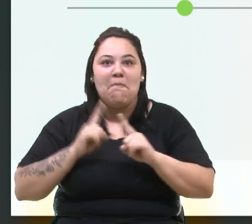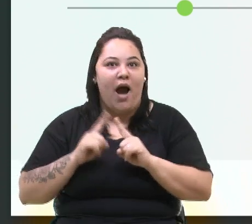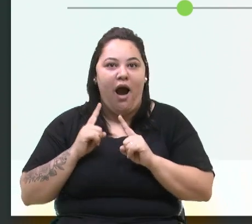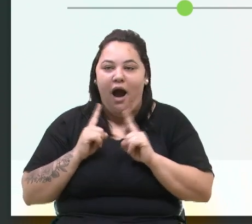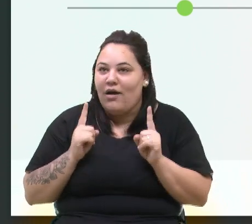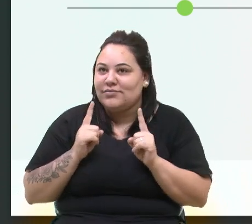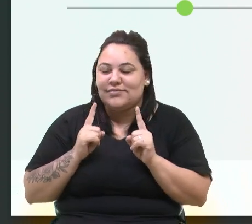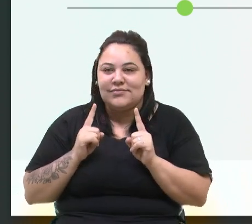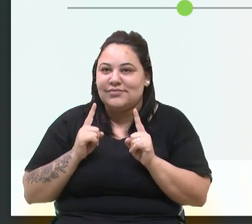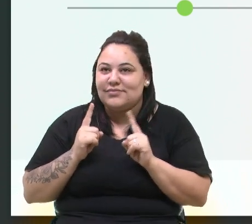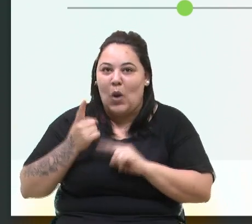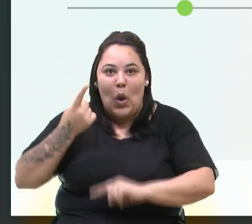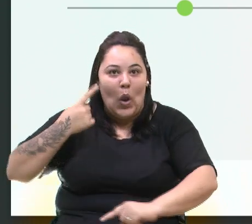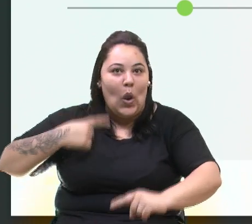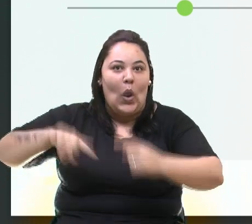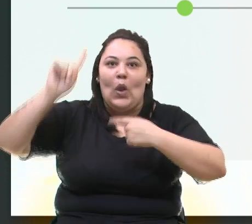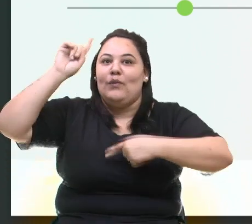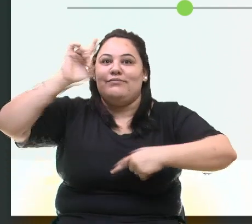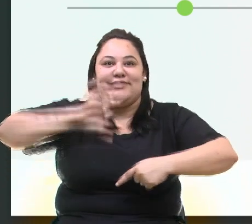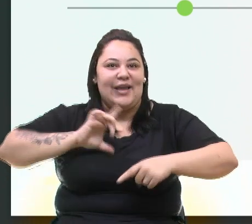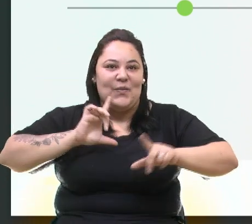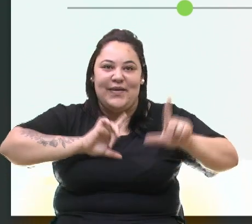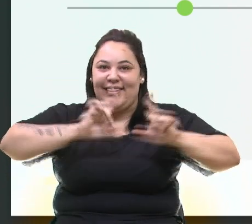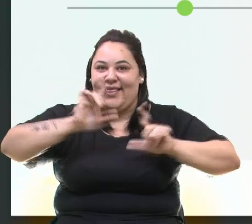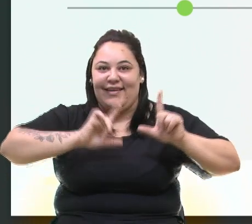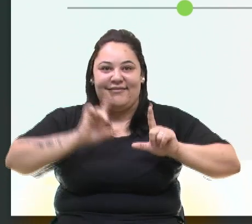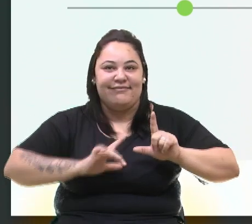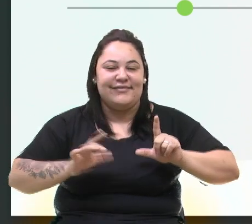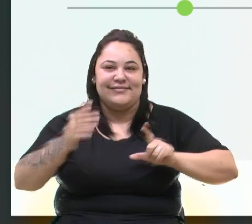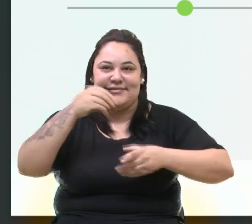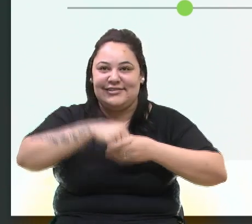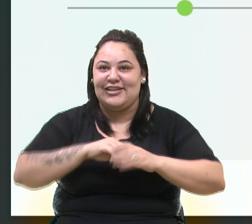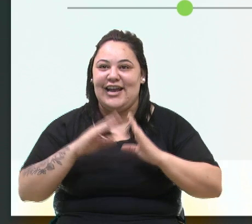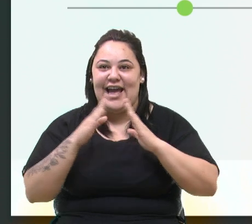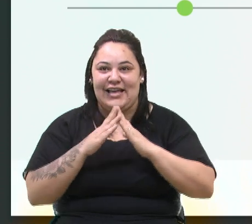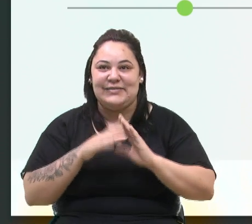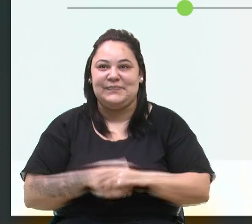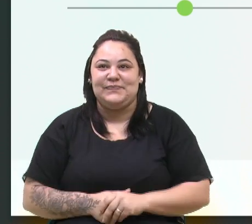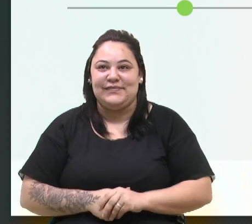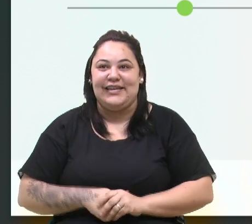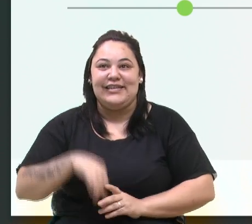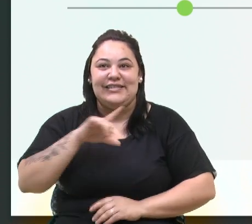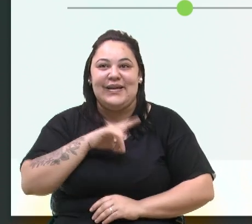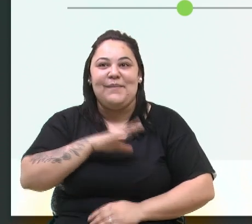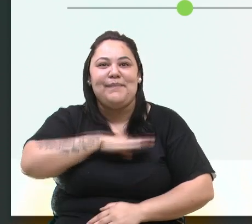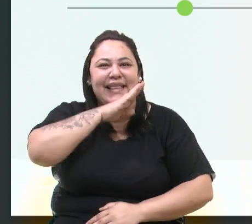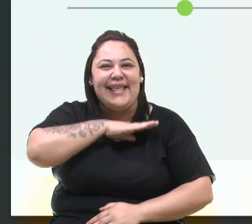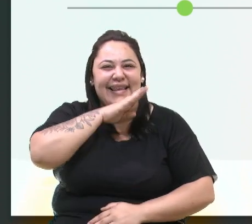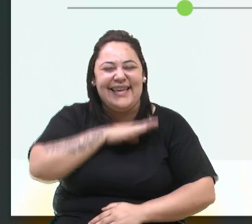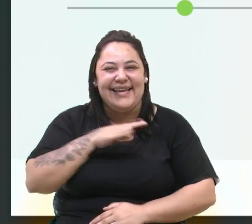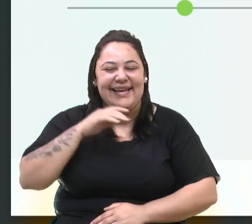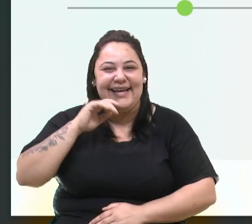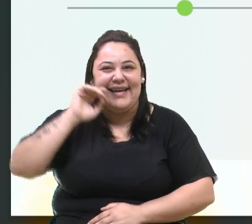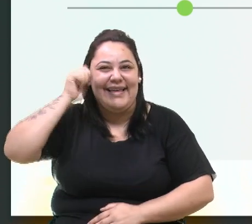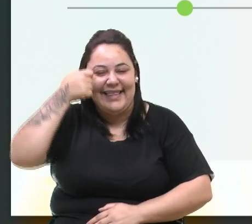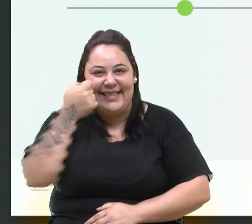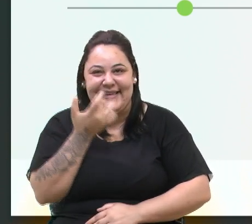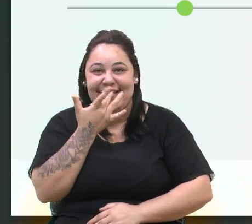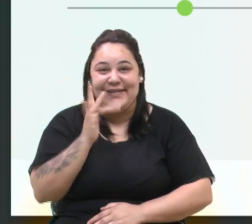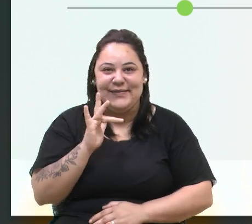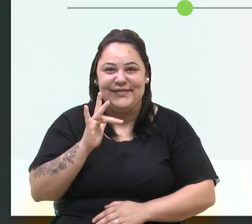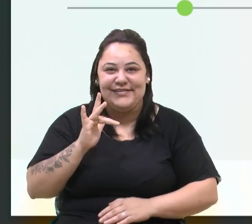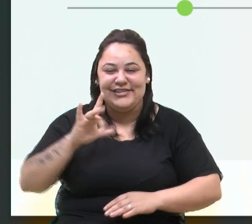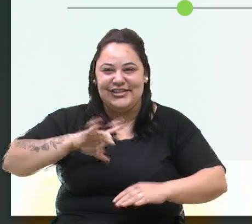nós termos a televisão na casa das pessoas. A bateria, aquela que era preto e branco, que botava um